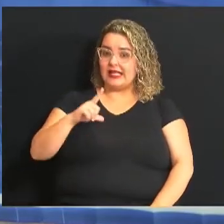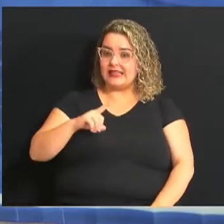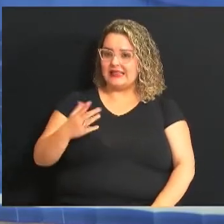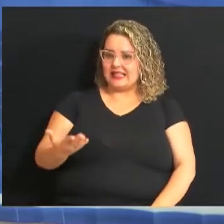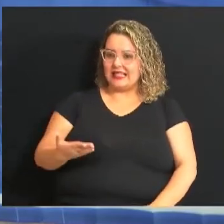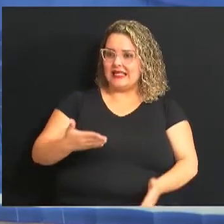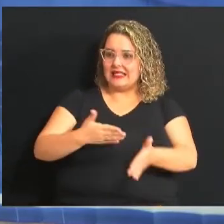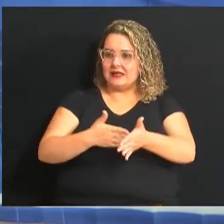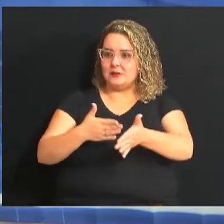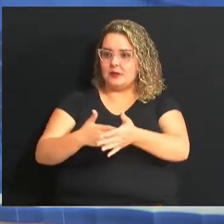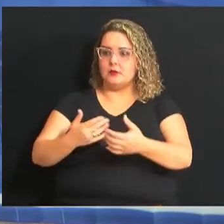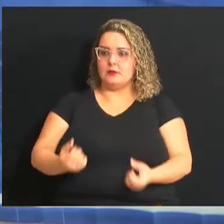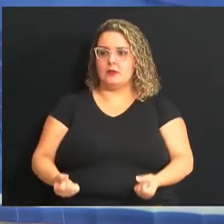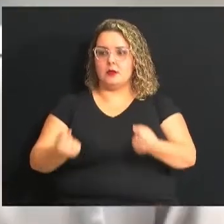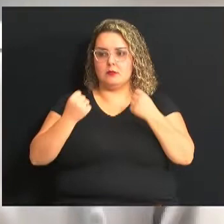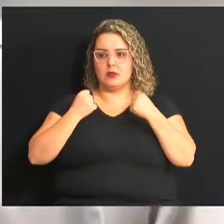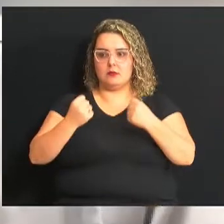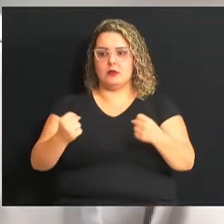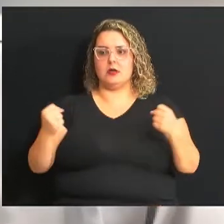atividades físicas?